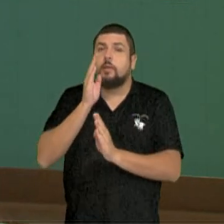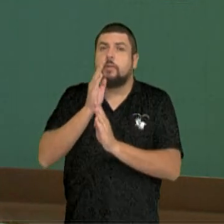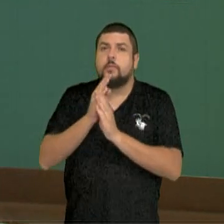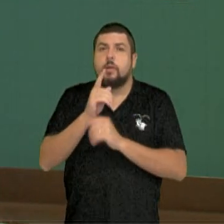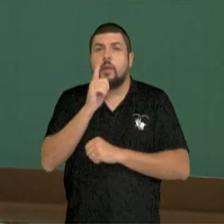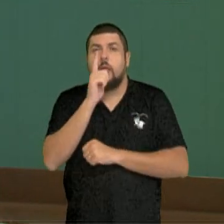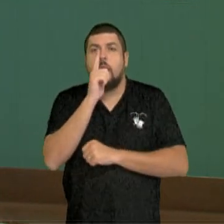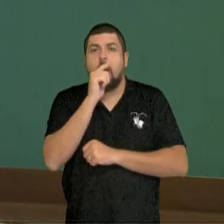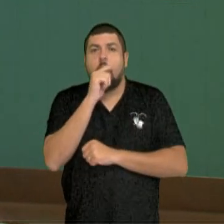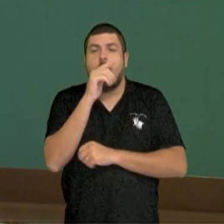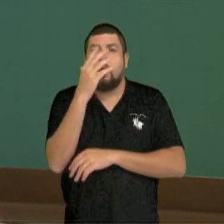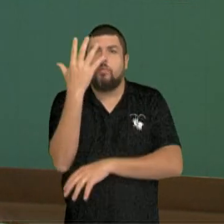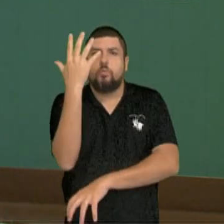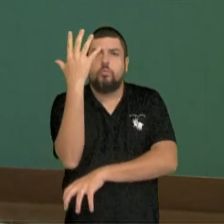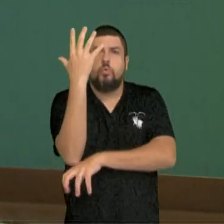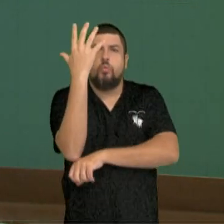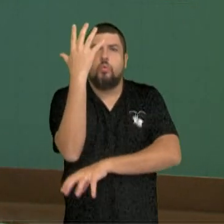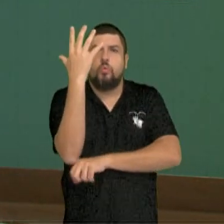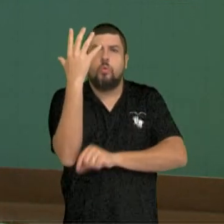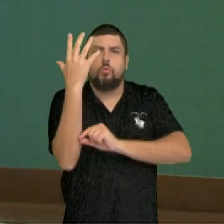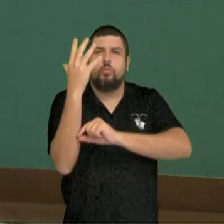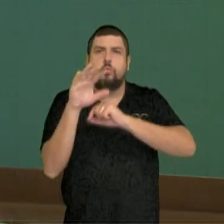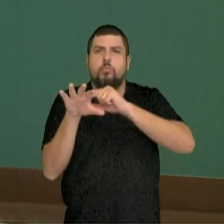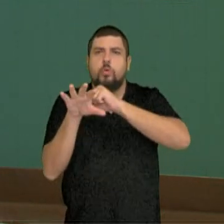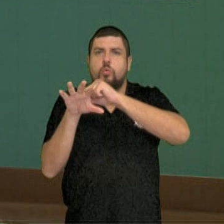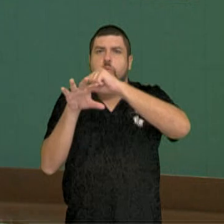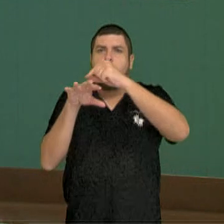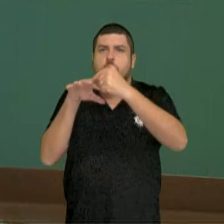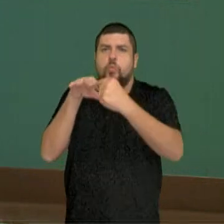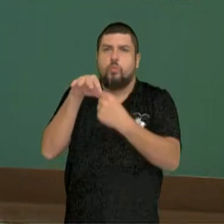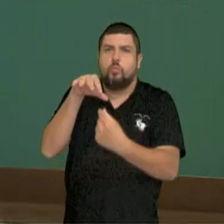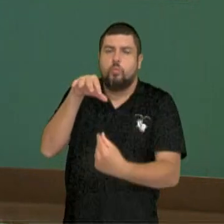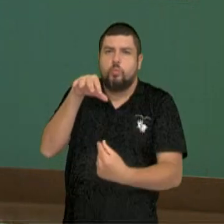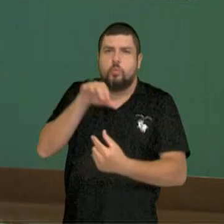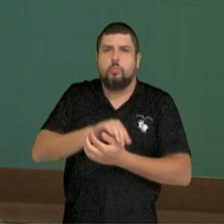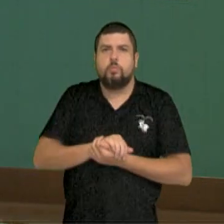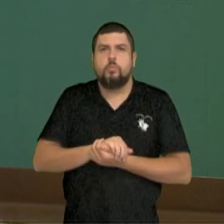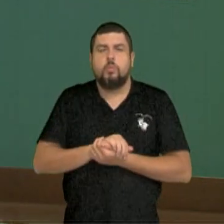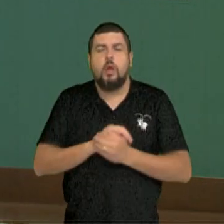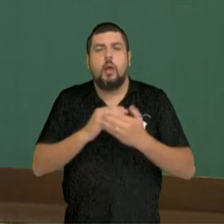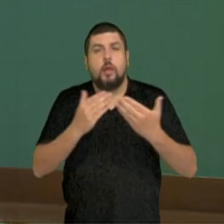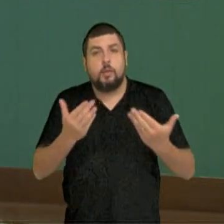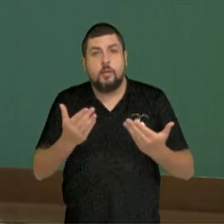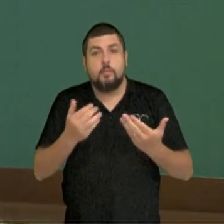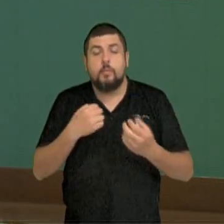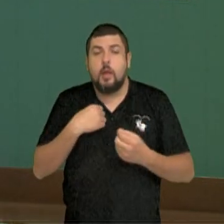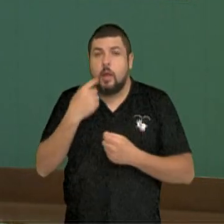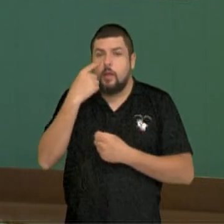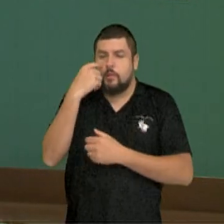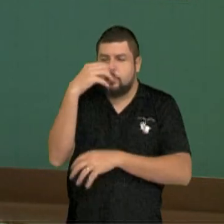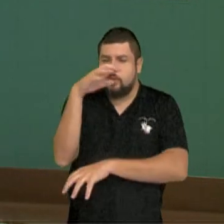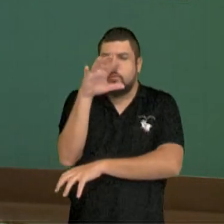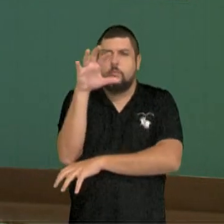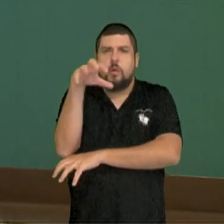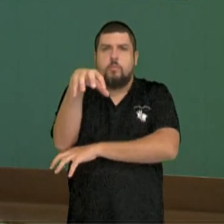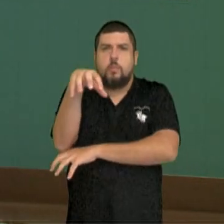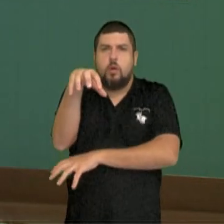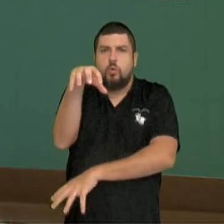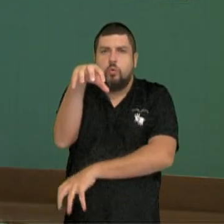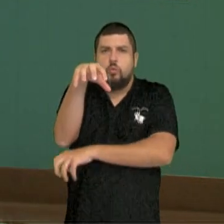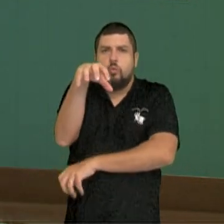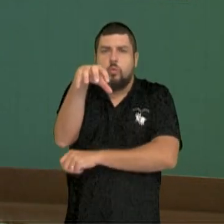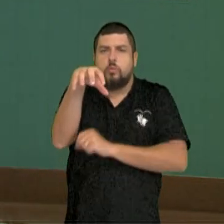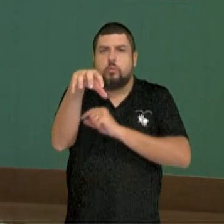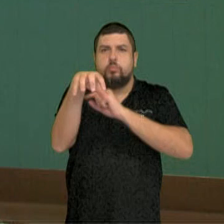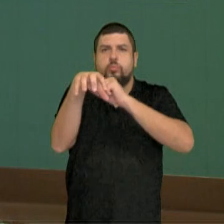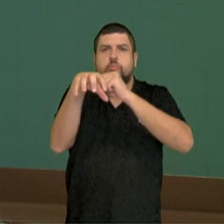a reprodução. Então, se o ambiente que eu as encontro, e nesse caso a gente está falando das pteridófitas, tem que ser úmido, essa umidade é